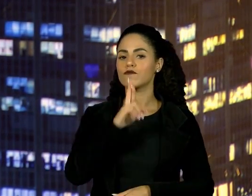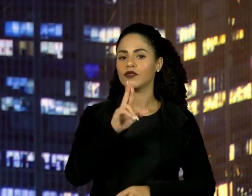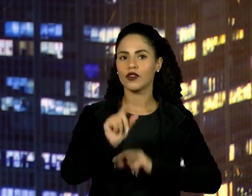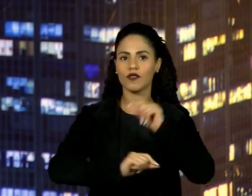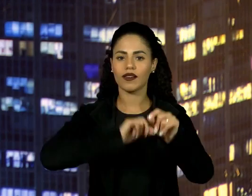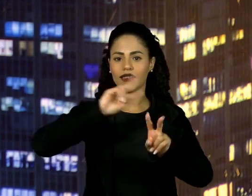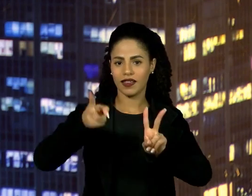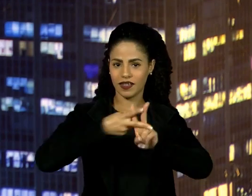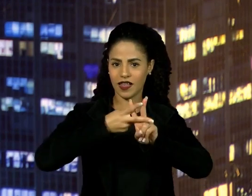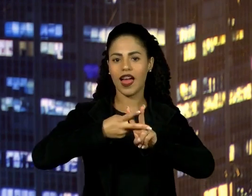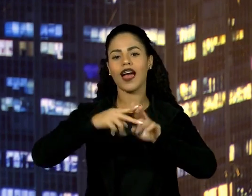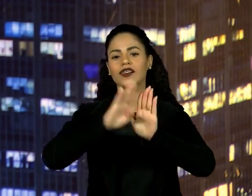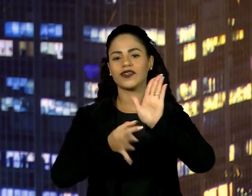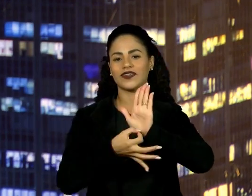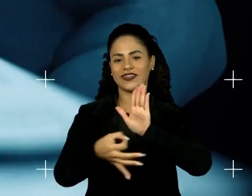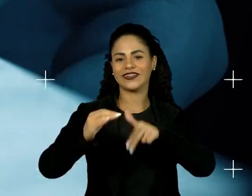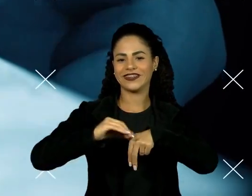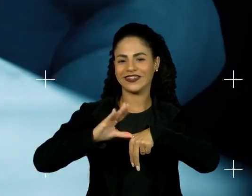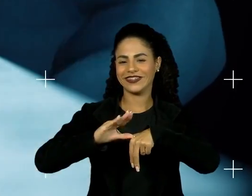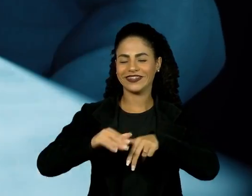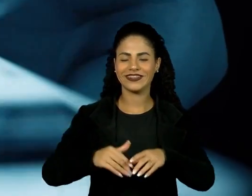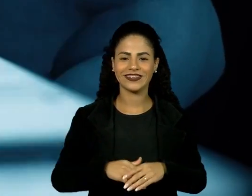com a hashtag Opinião na Cultura.